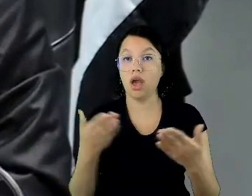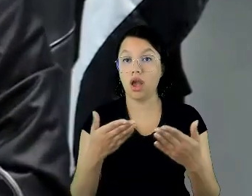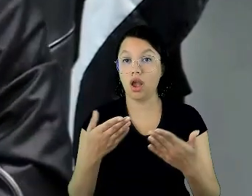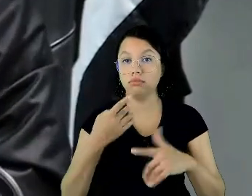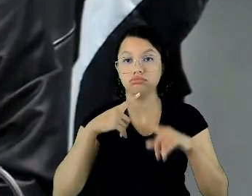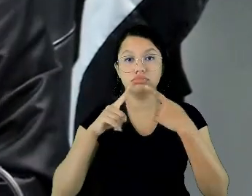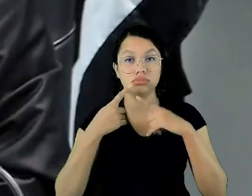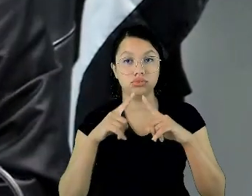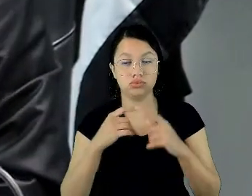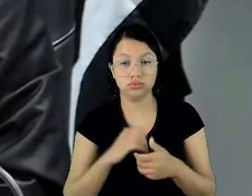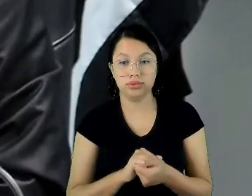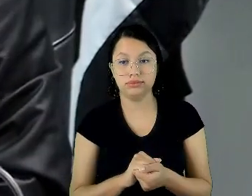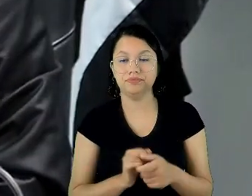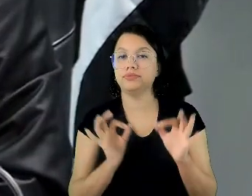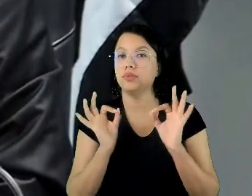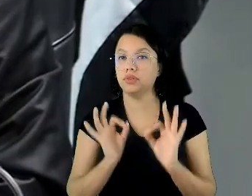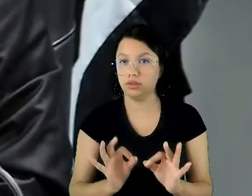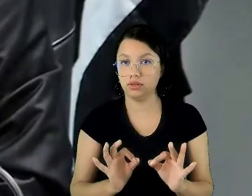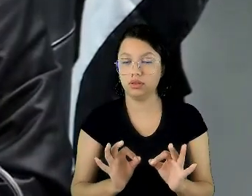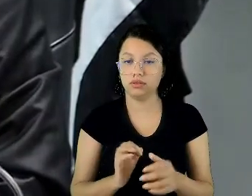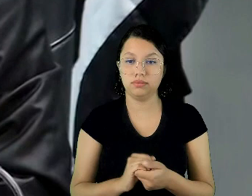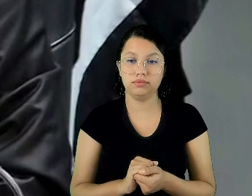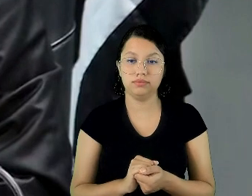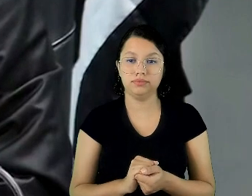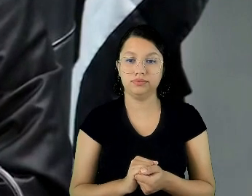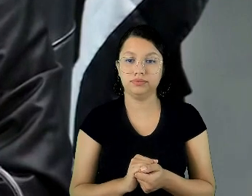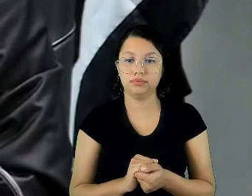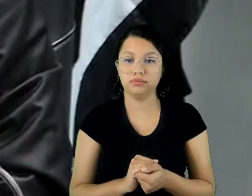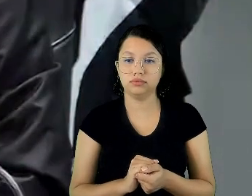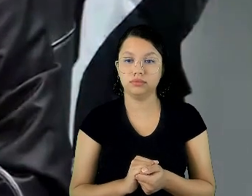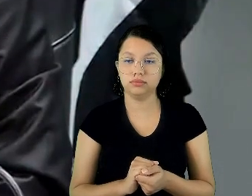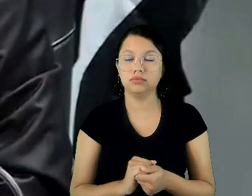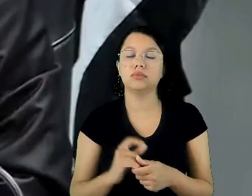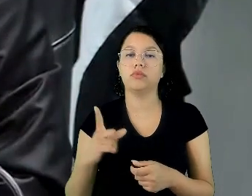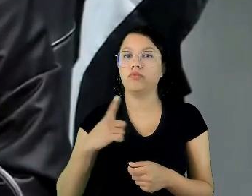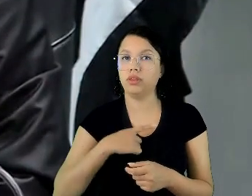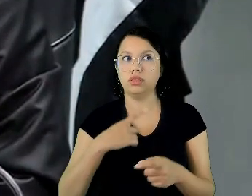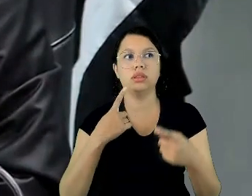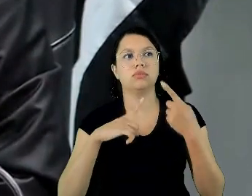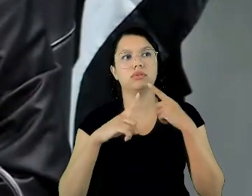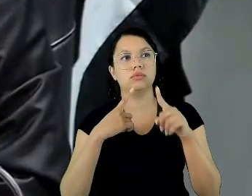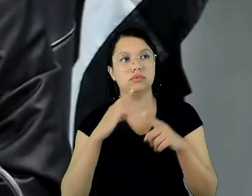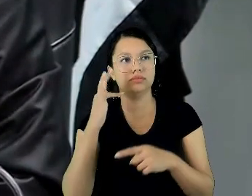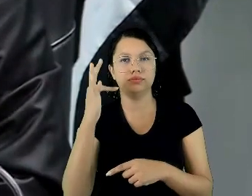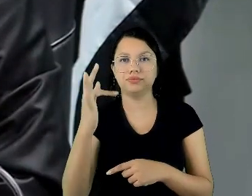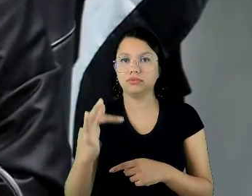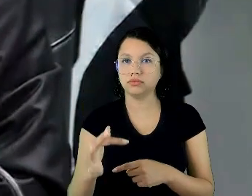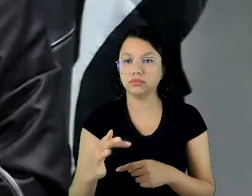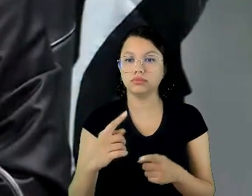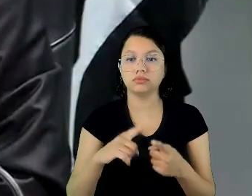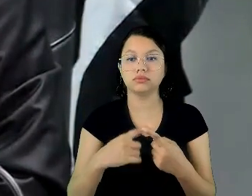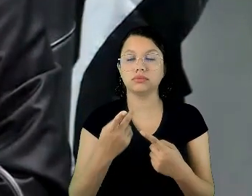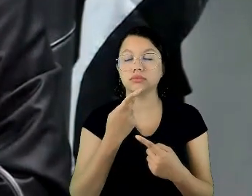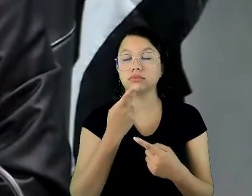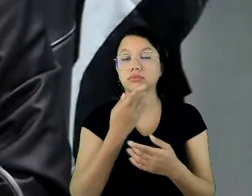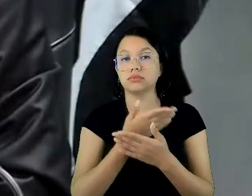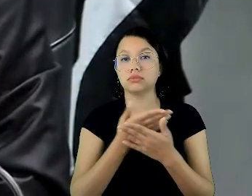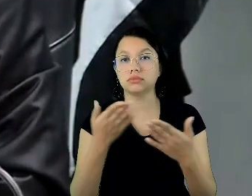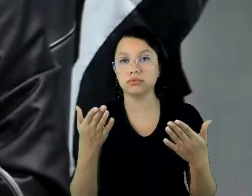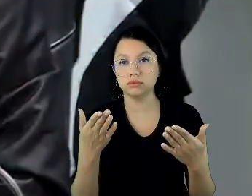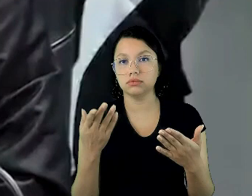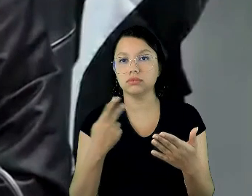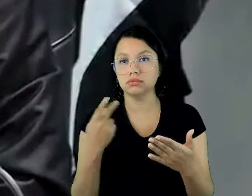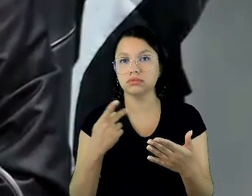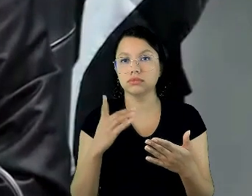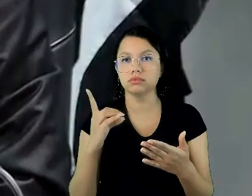travar um debate, uma discussão, mas eu digo para vocês, o nosso DNA ele tem